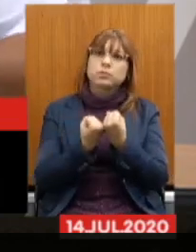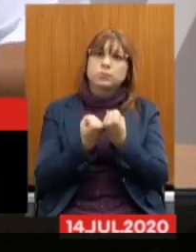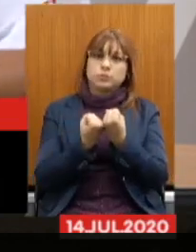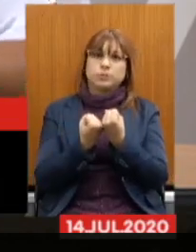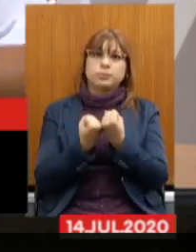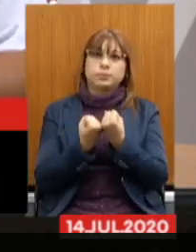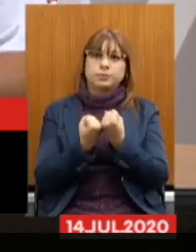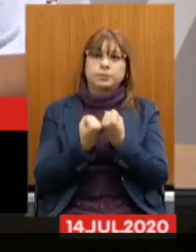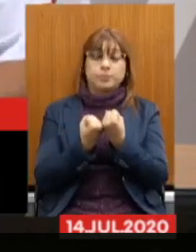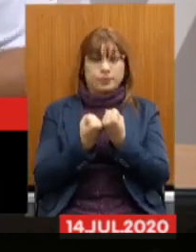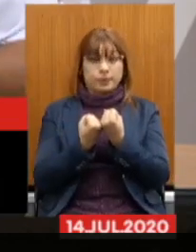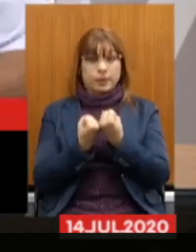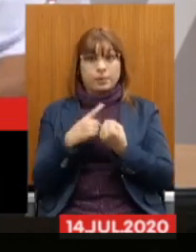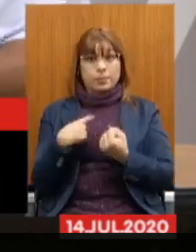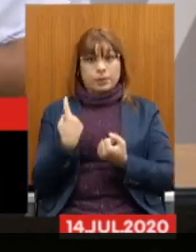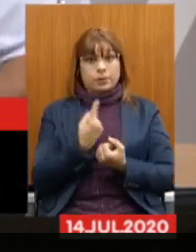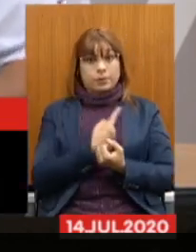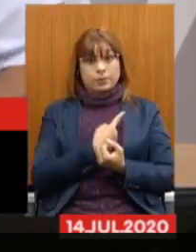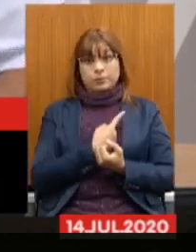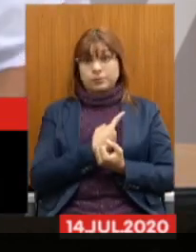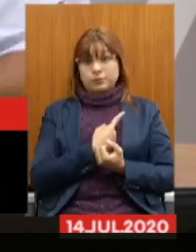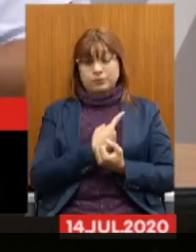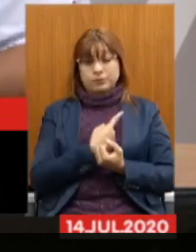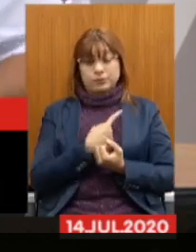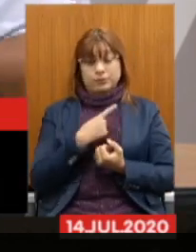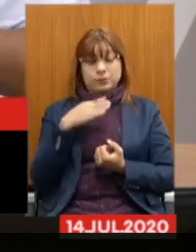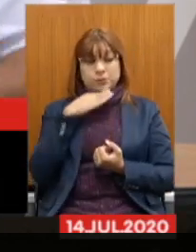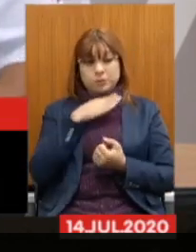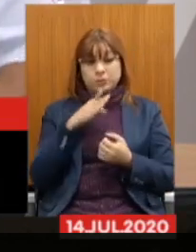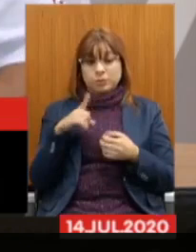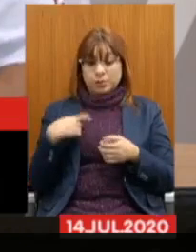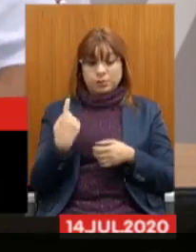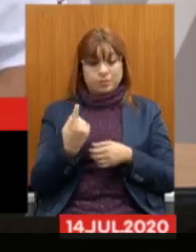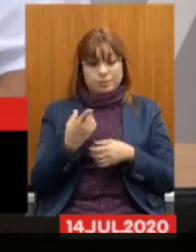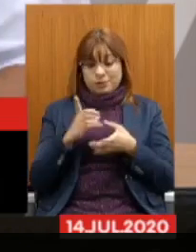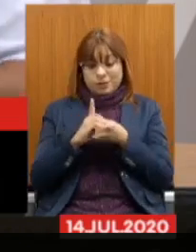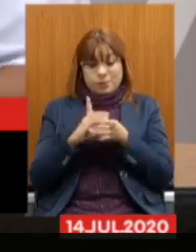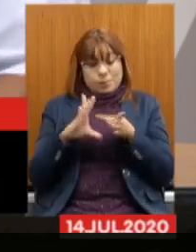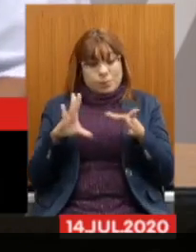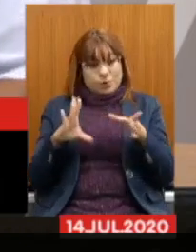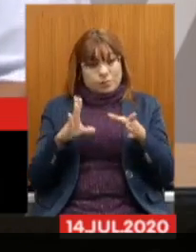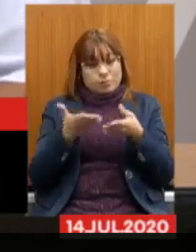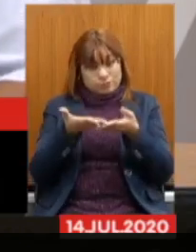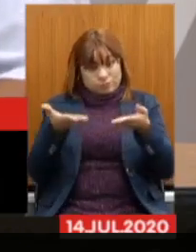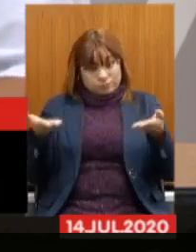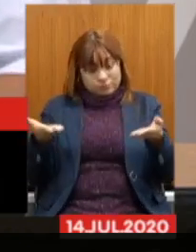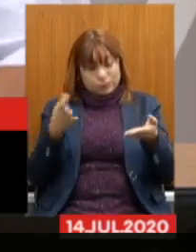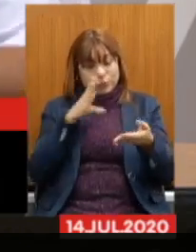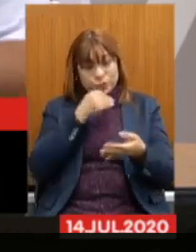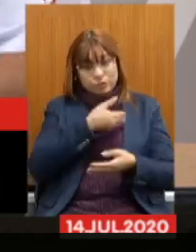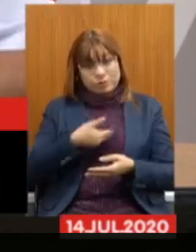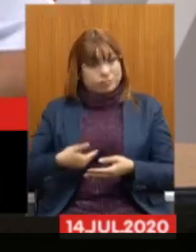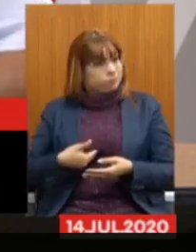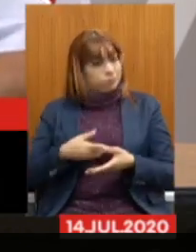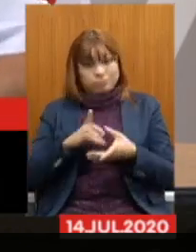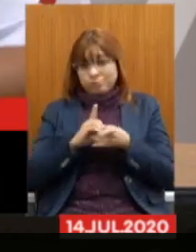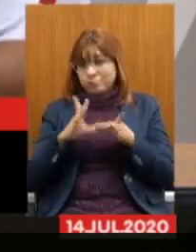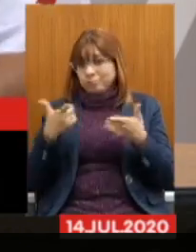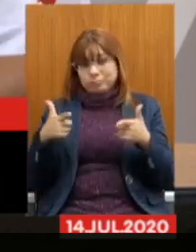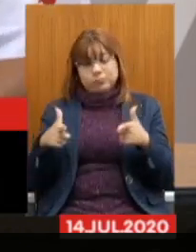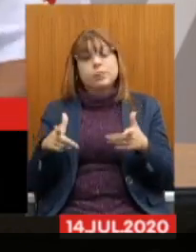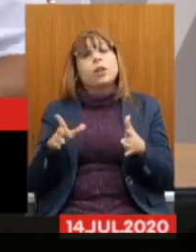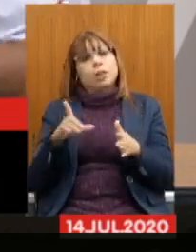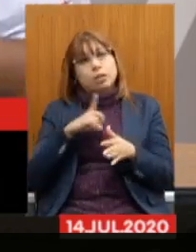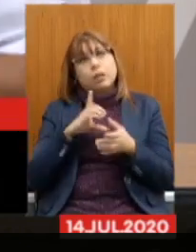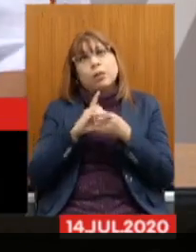no nosso modo de ver, ele não é democrático com os servidores. Pode ser democrático com as